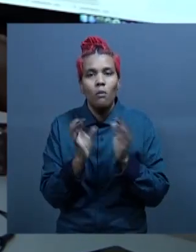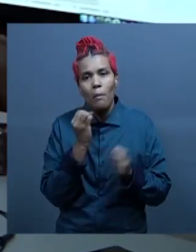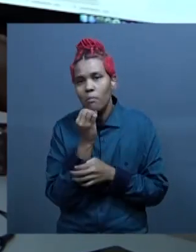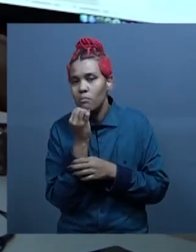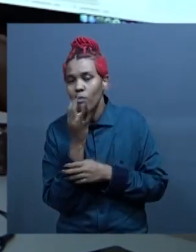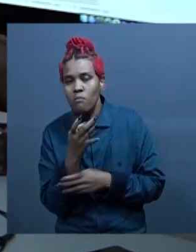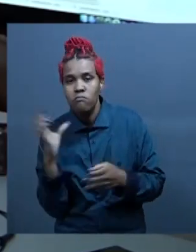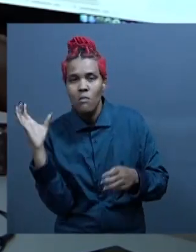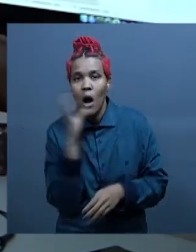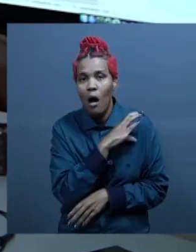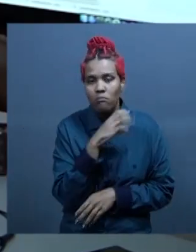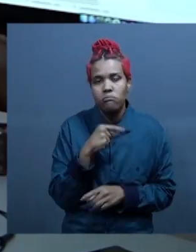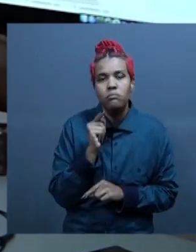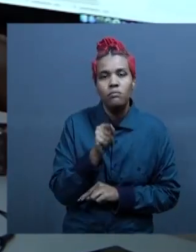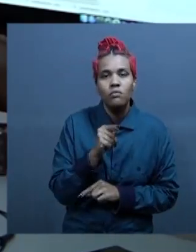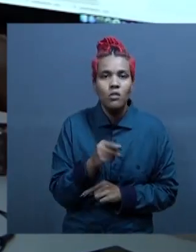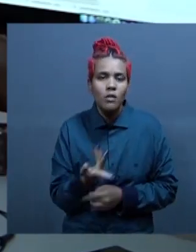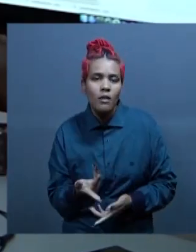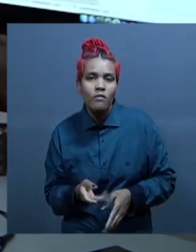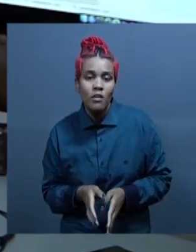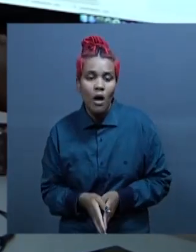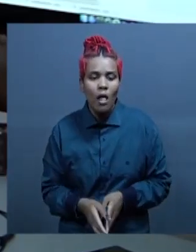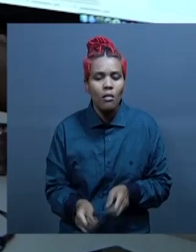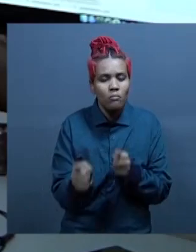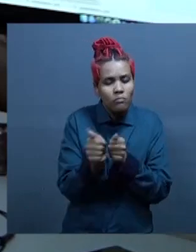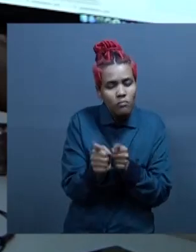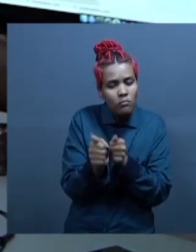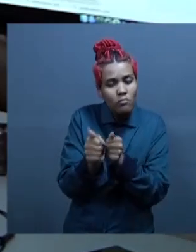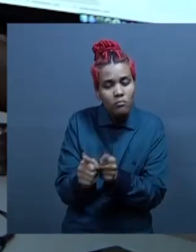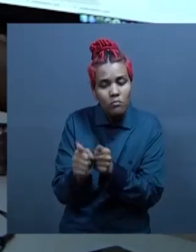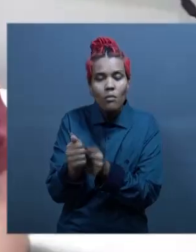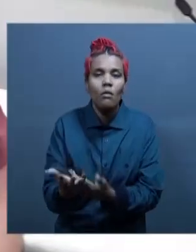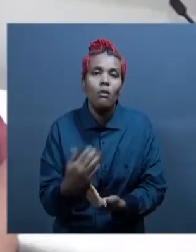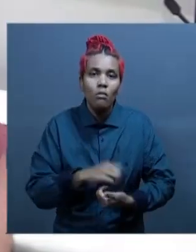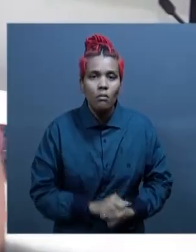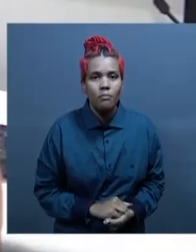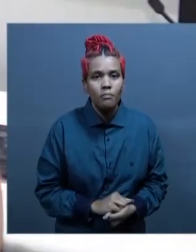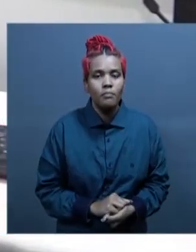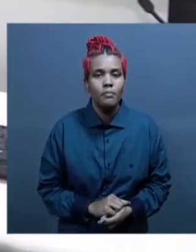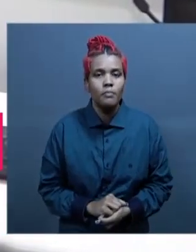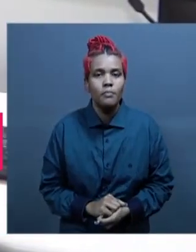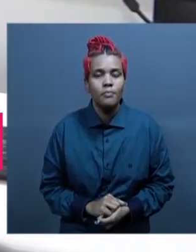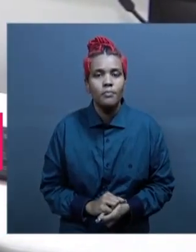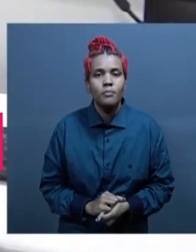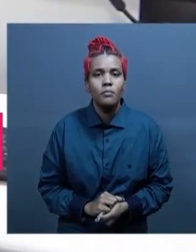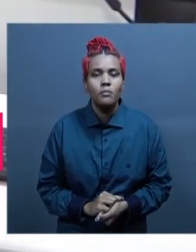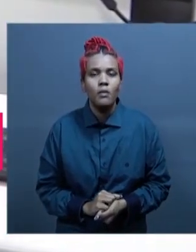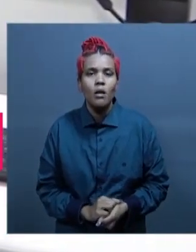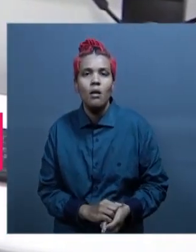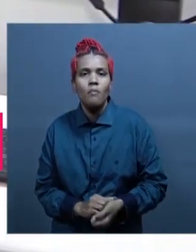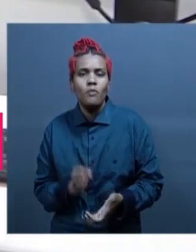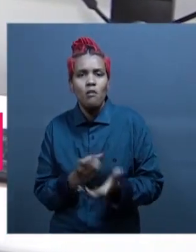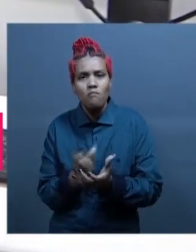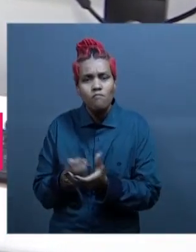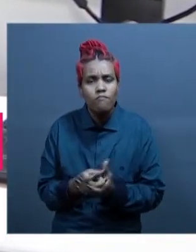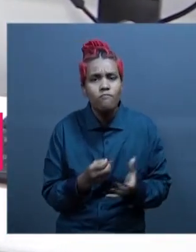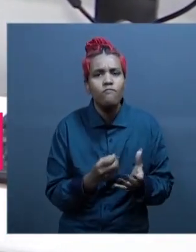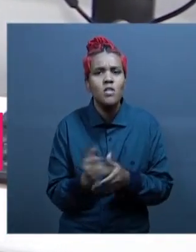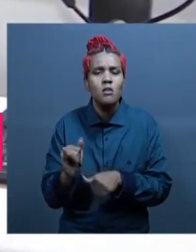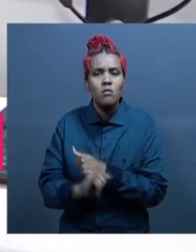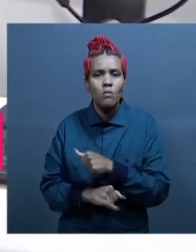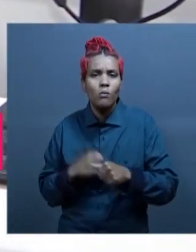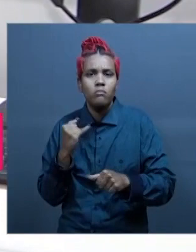você acompanhar resultado de uma pequena empresa tem uma multinacional por exemplo o comércio eletrônico do brasil registrou um crescimento